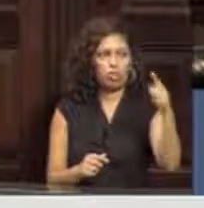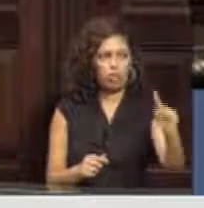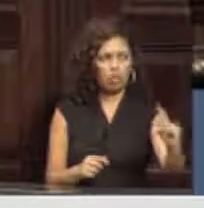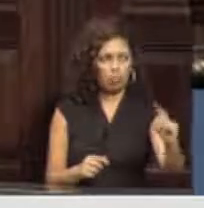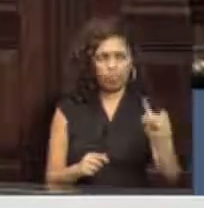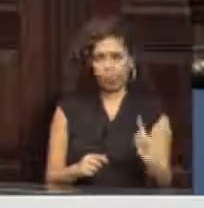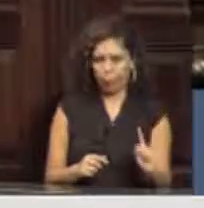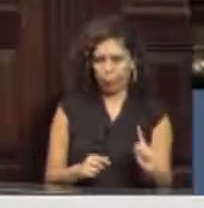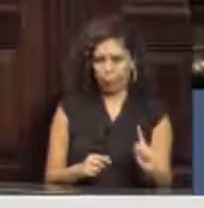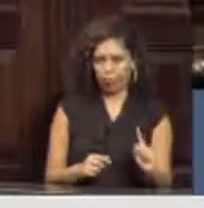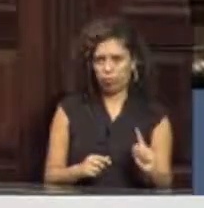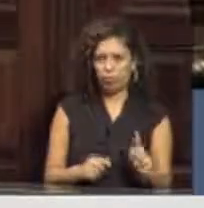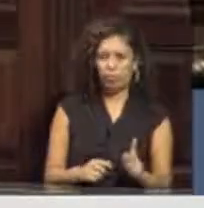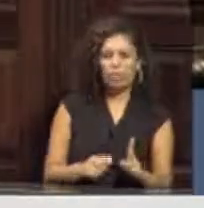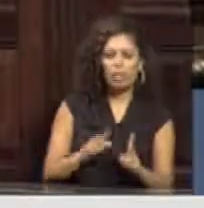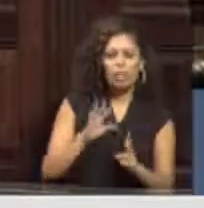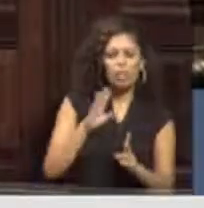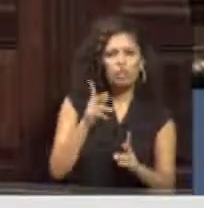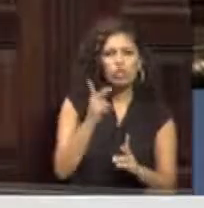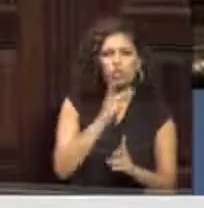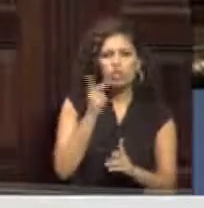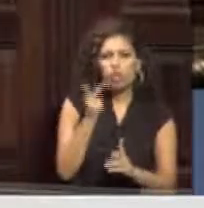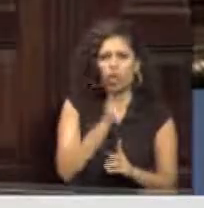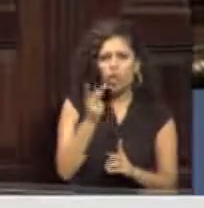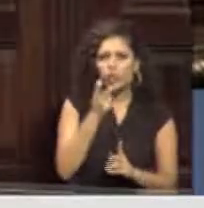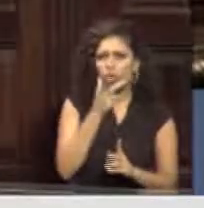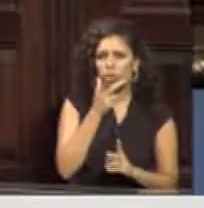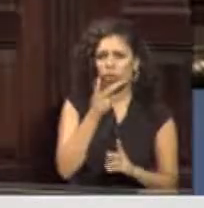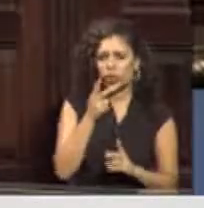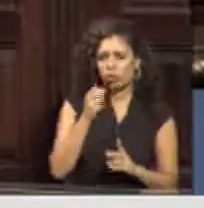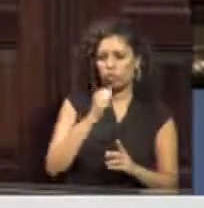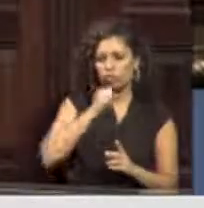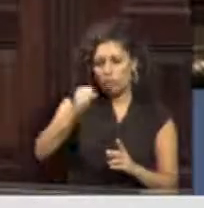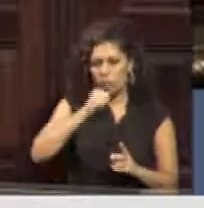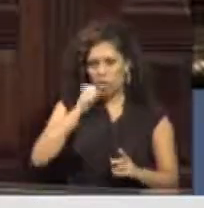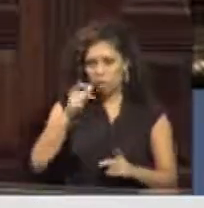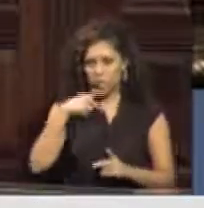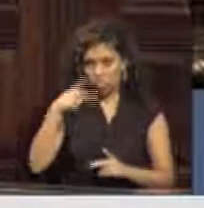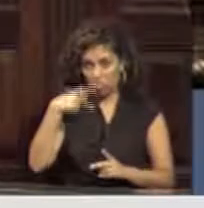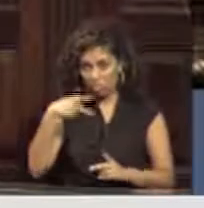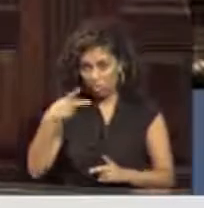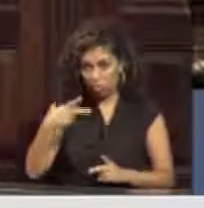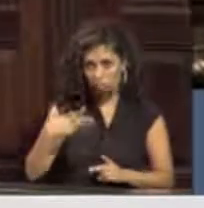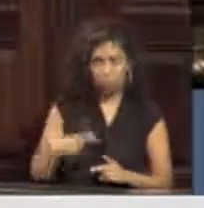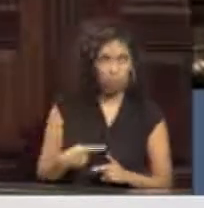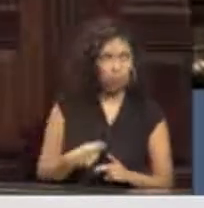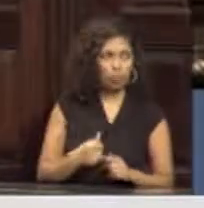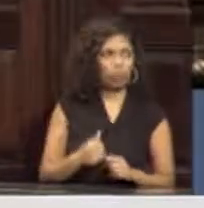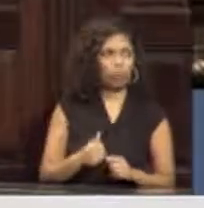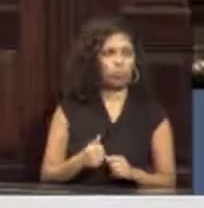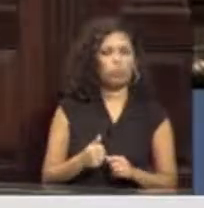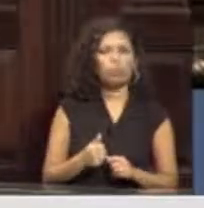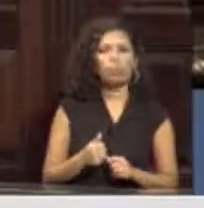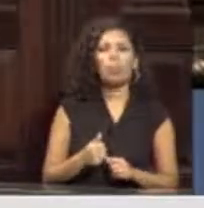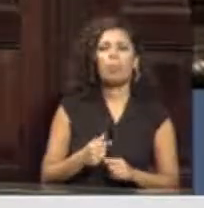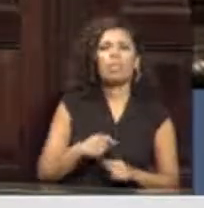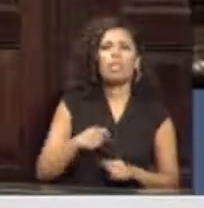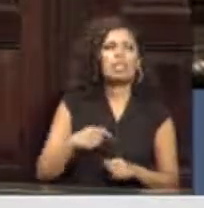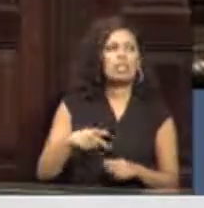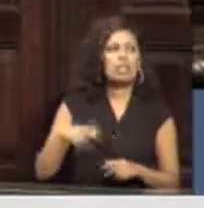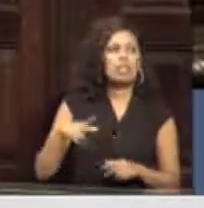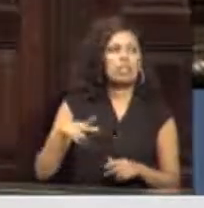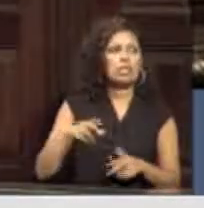que é um dos arautos da privatização no país, ela serve exatamente